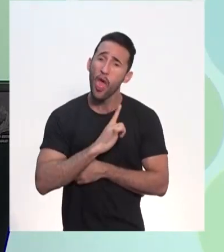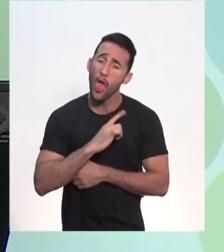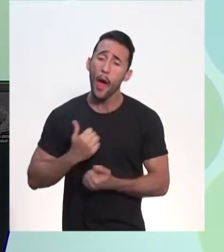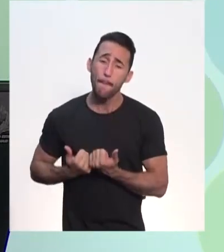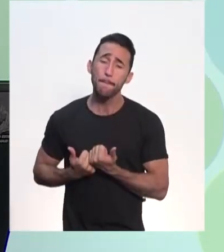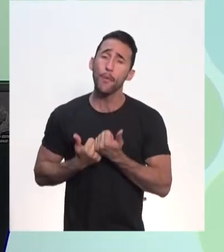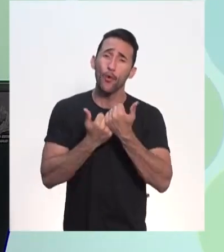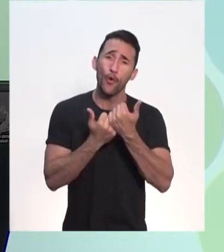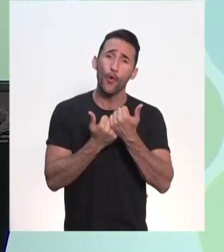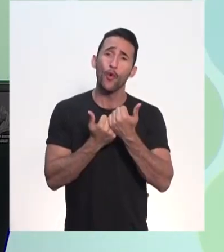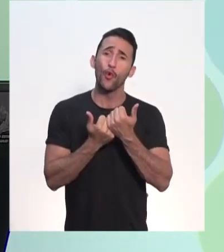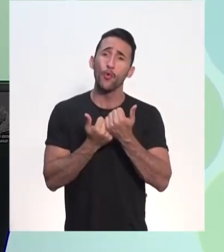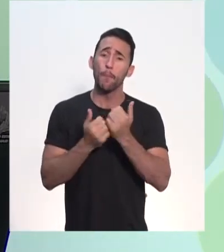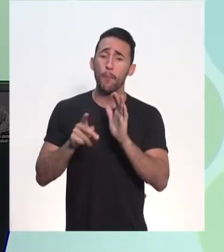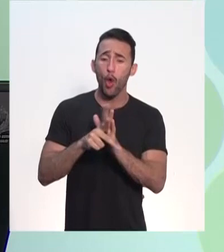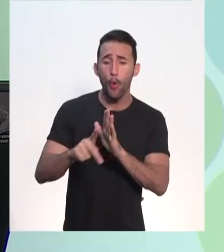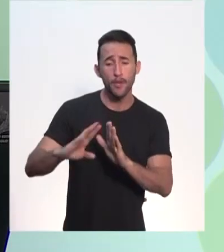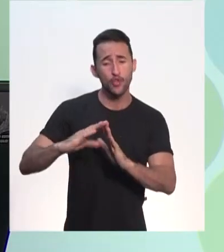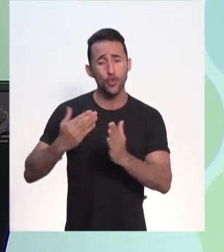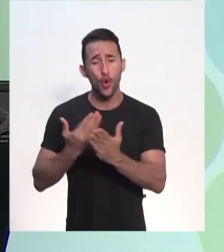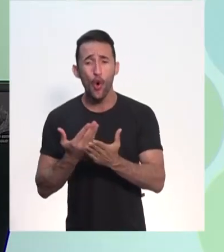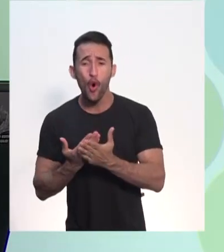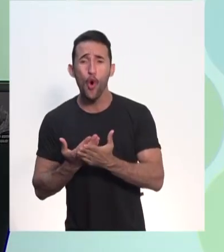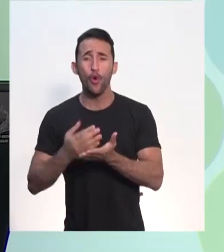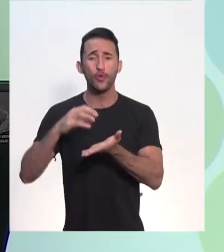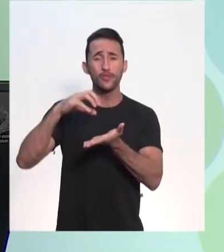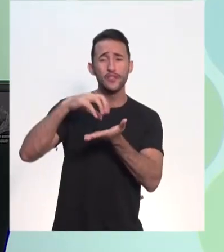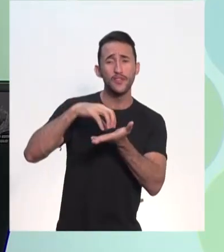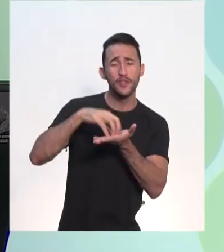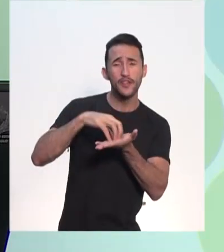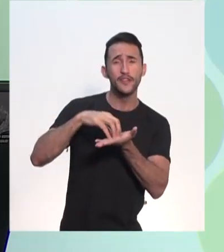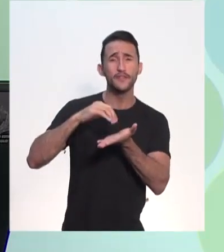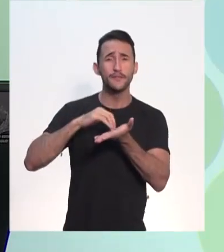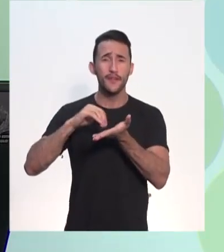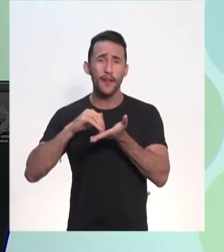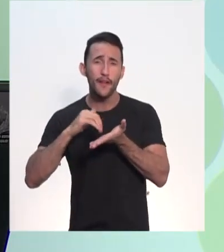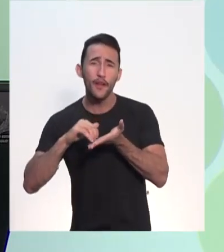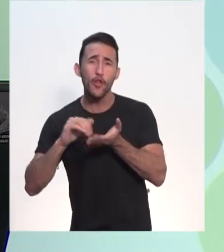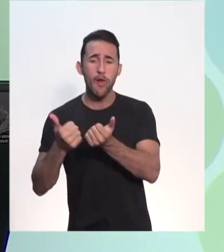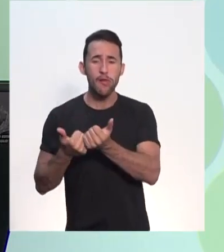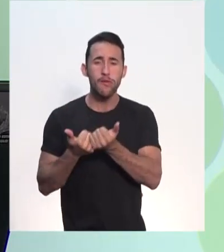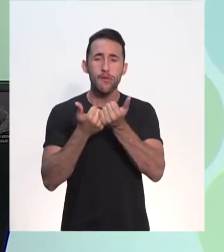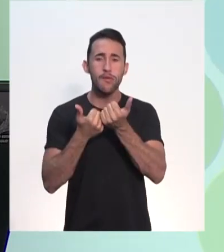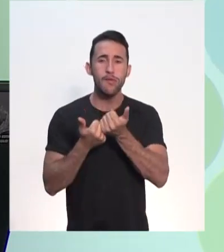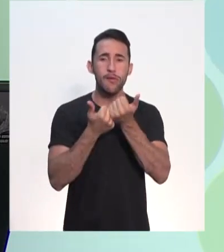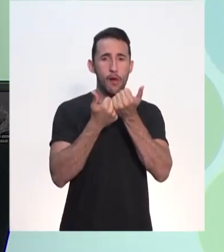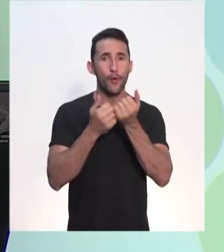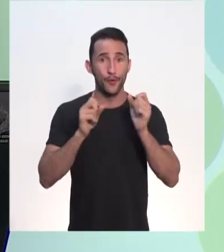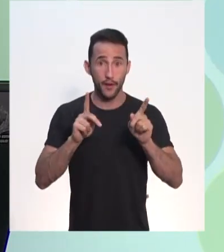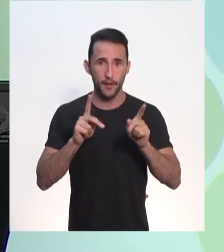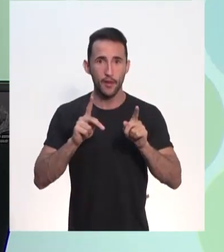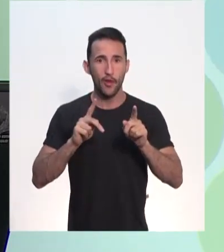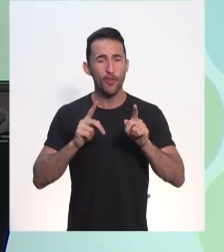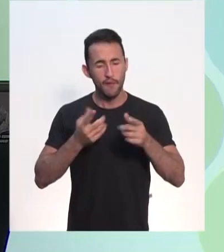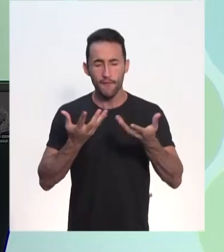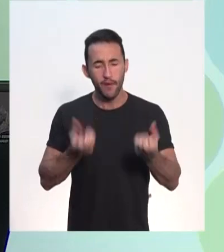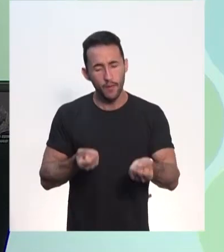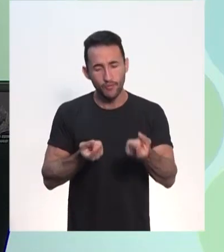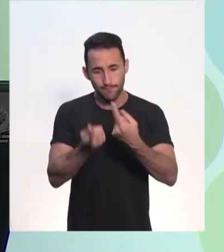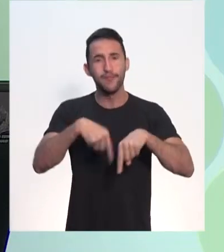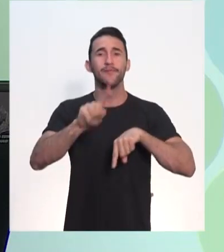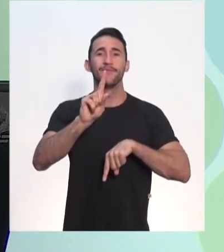sim, de muito trabalho, acaba sendo um momento de preocupação, de tensão. Ontem com a Vivi aqui nós comentamos muito